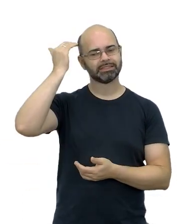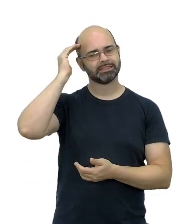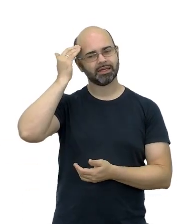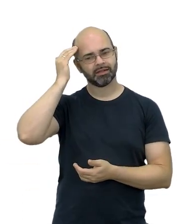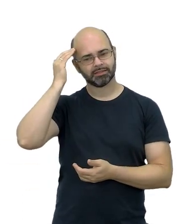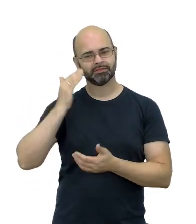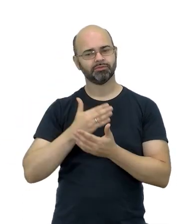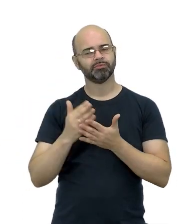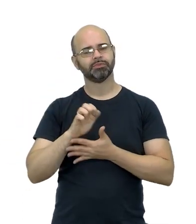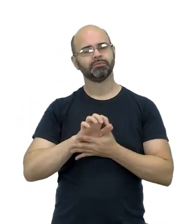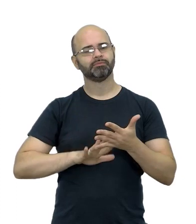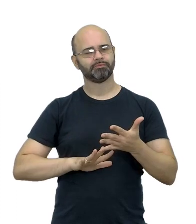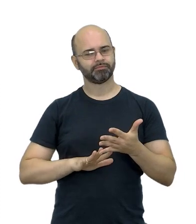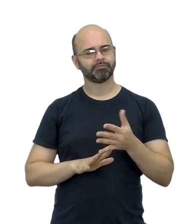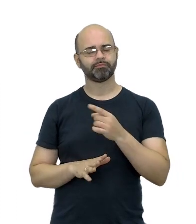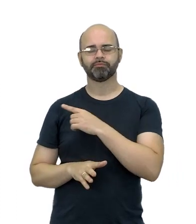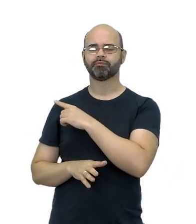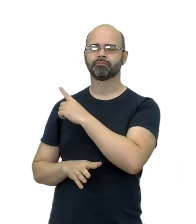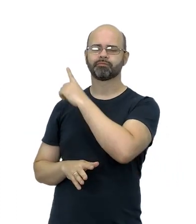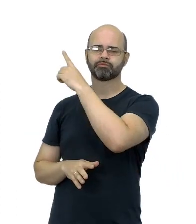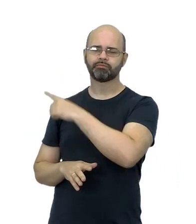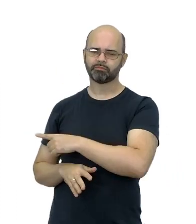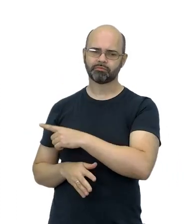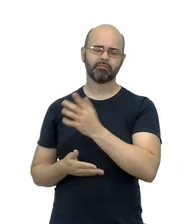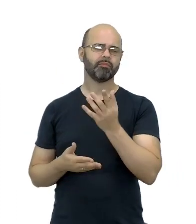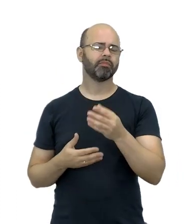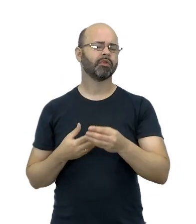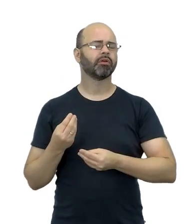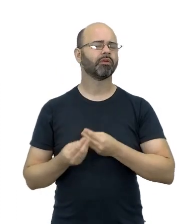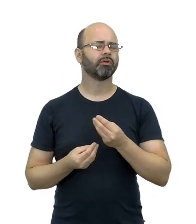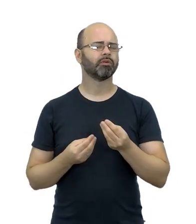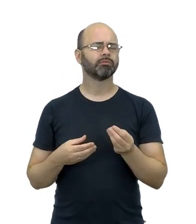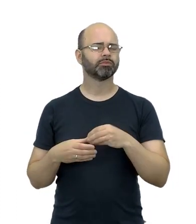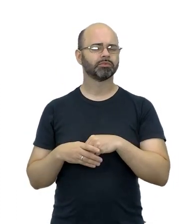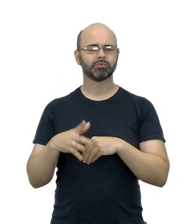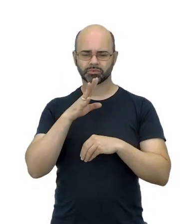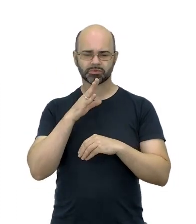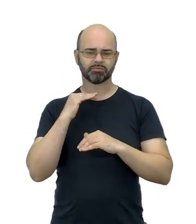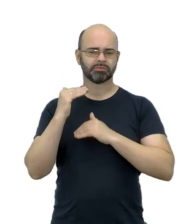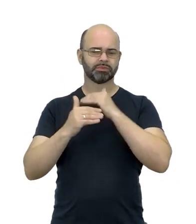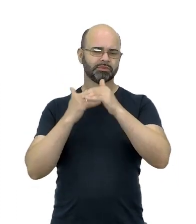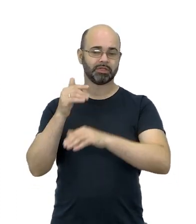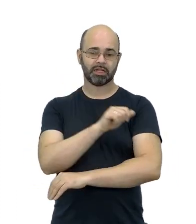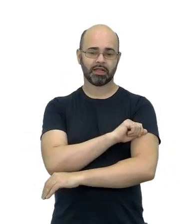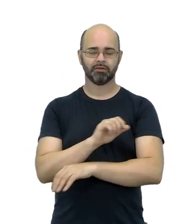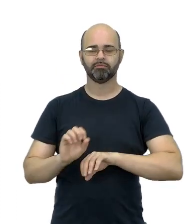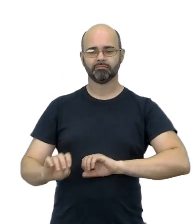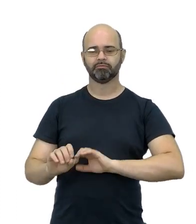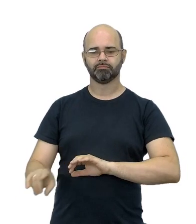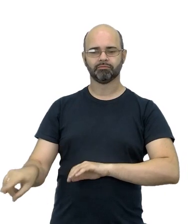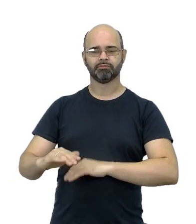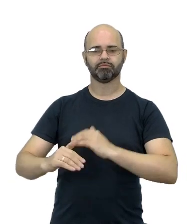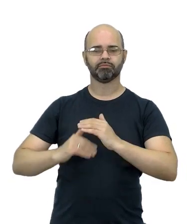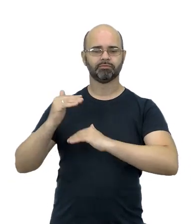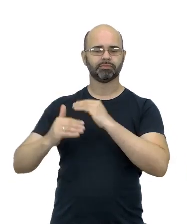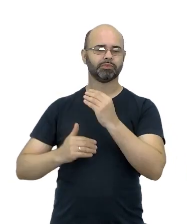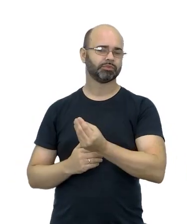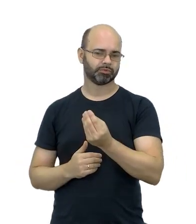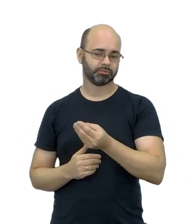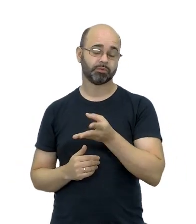que aspectos as atividades permeiam o avanço do conhecimento desses alunos. Né? A gente tem ali no nível